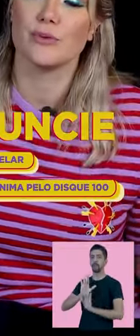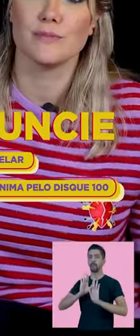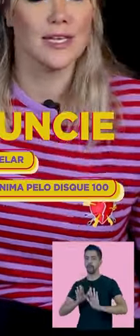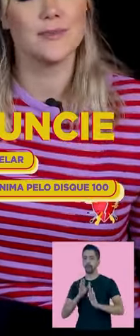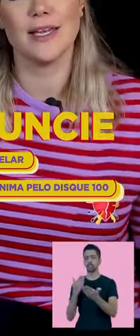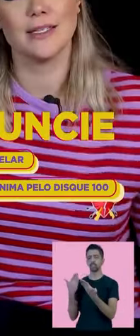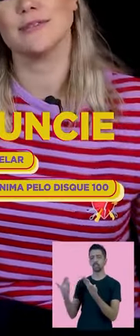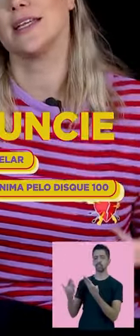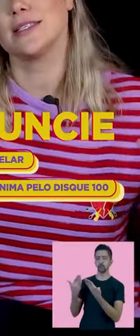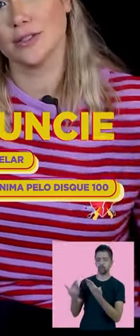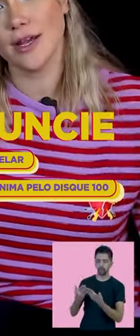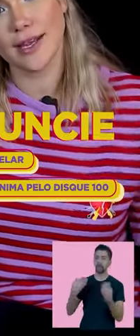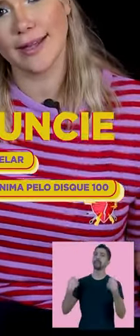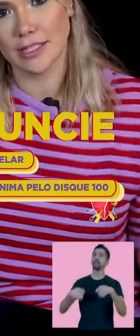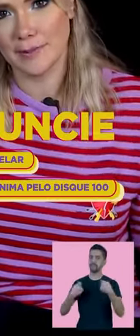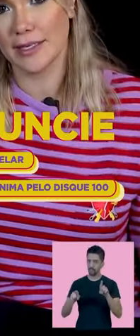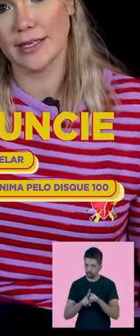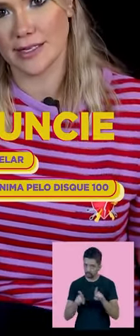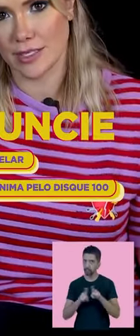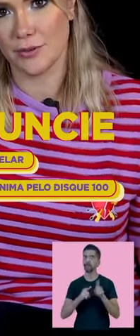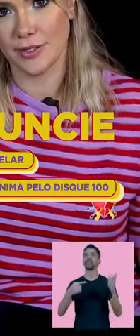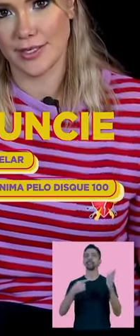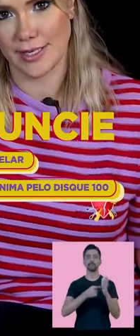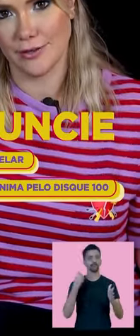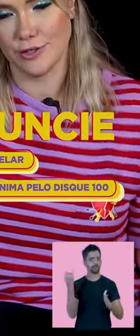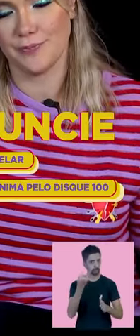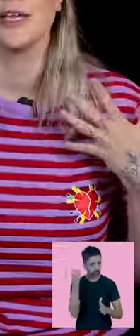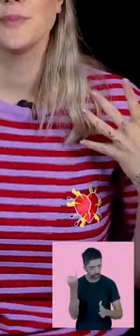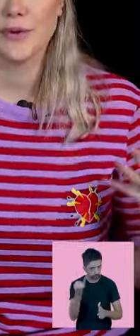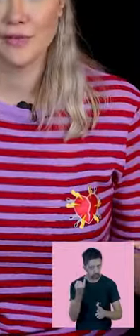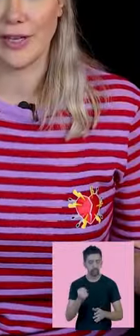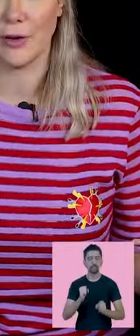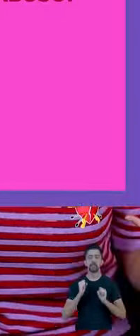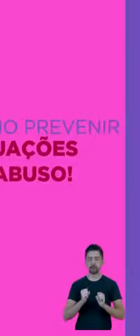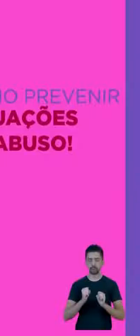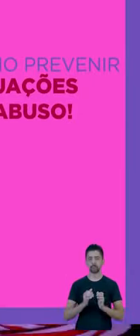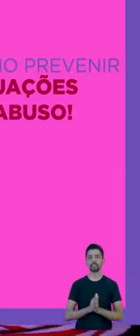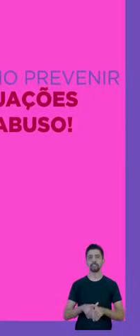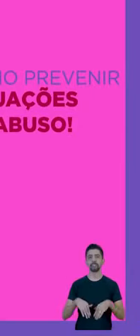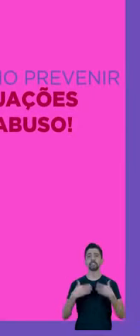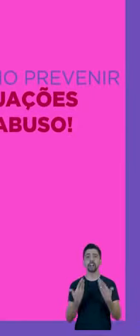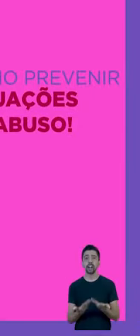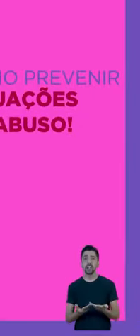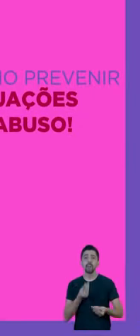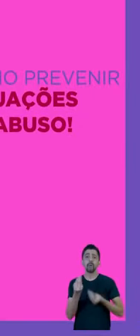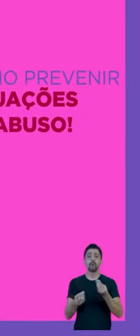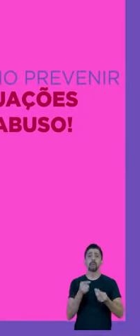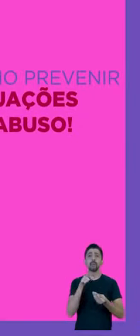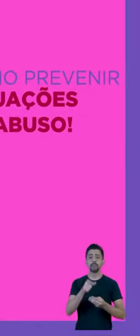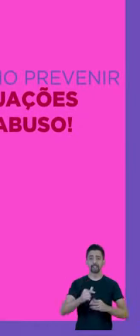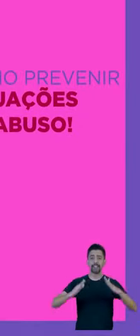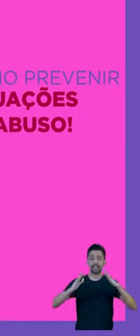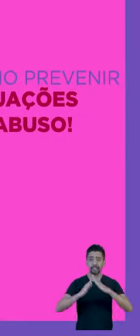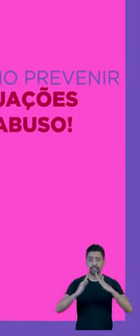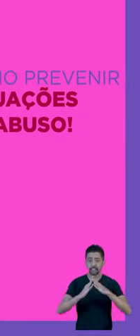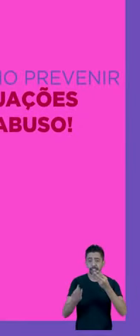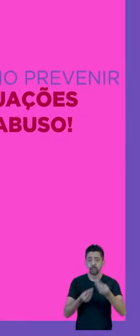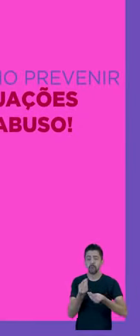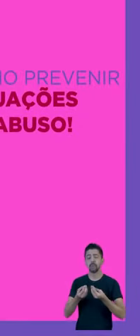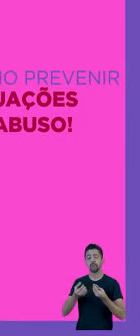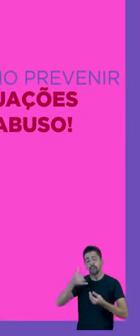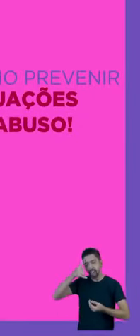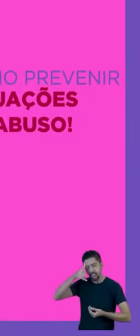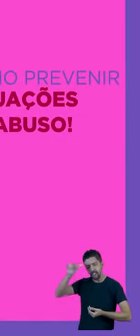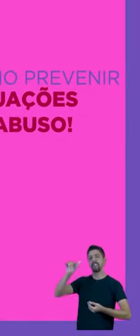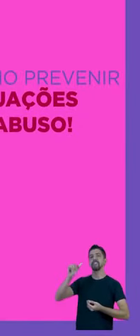desconfiar do abuso, mesmo que ele não tenha sido relatado pela criança ou adolescente. E por fim, como é que você pode dentro de casa prevenir com seu